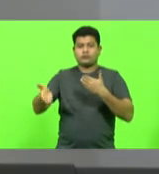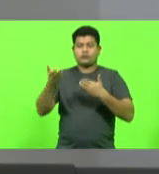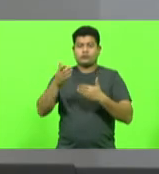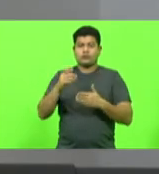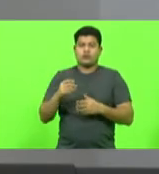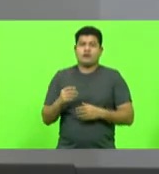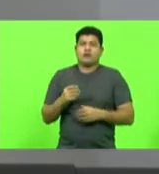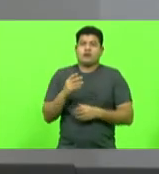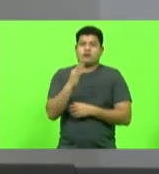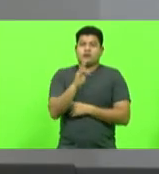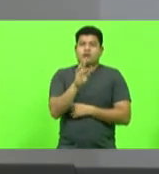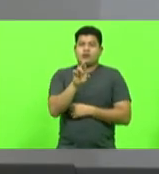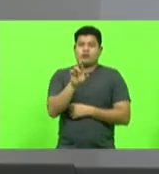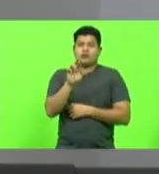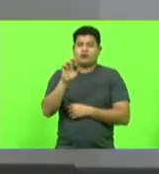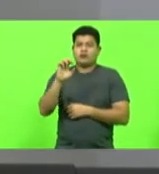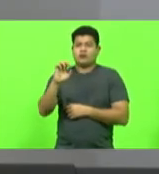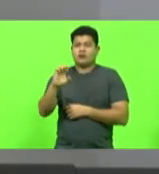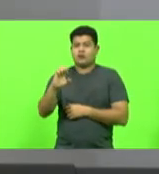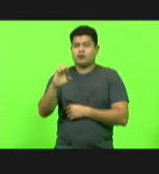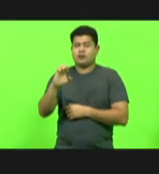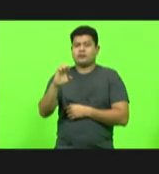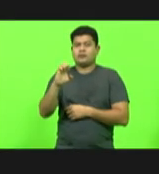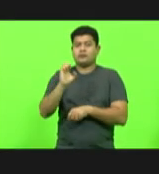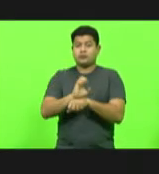Sua manifestação, Vanessa.